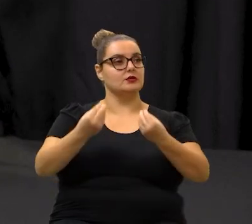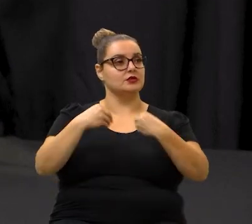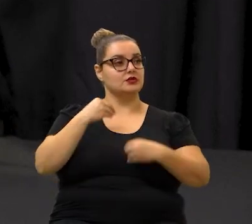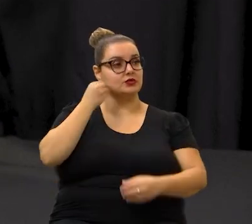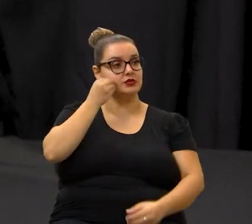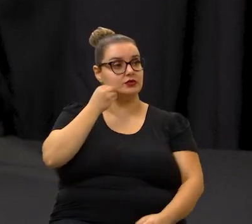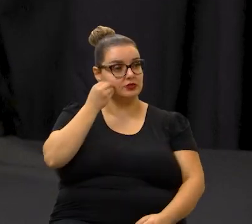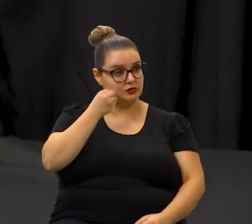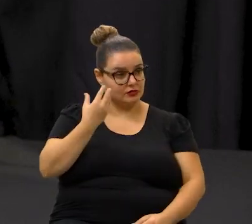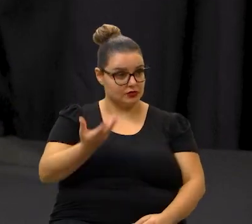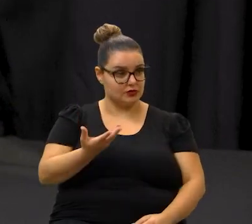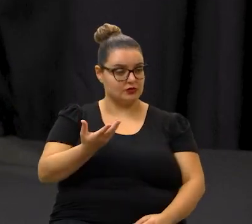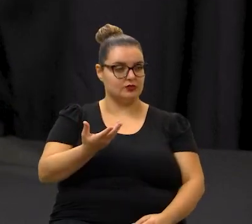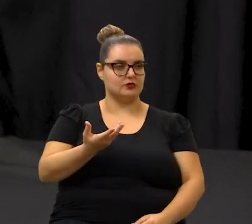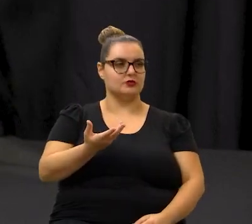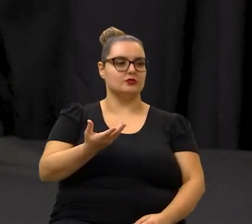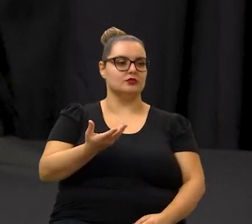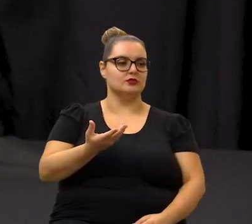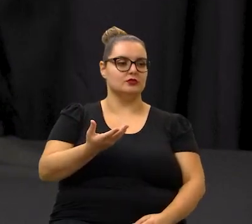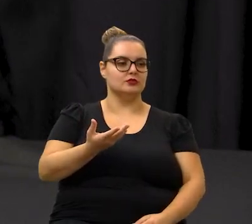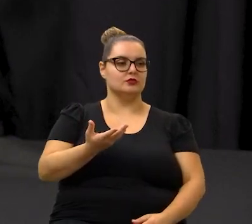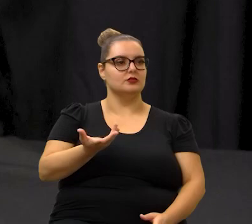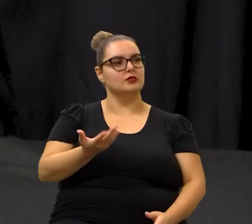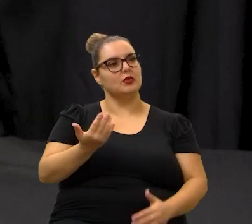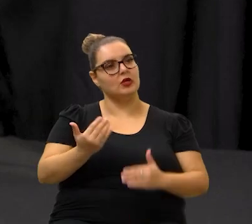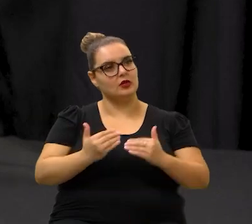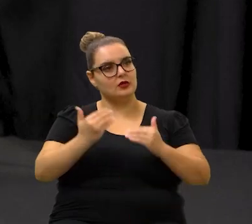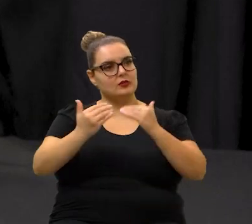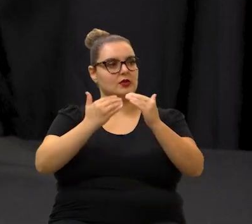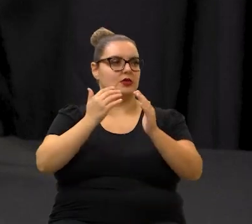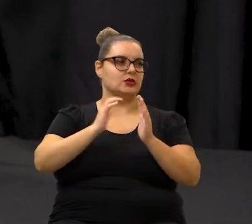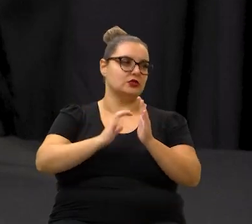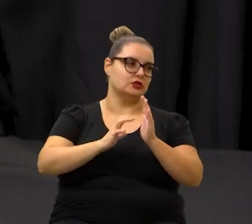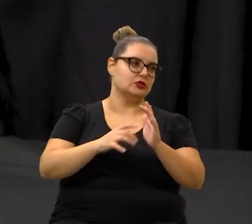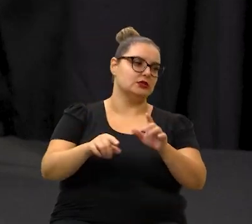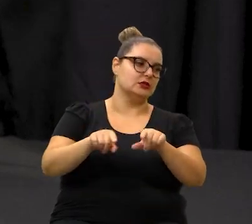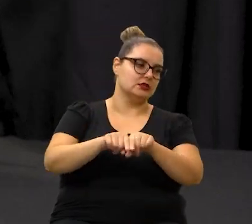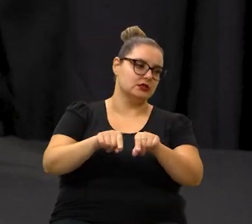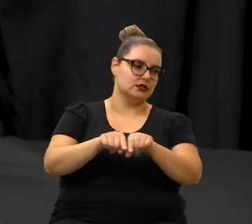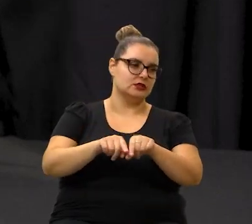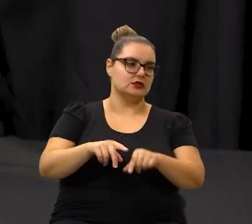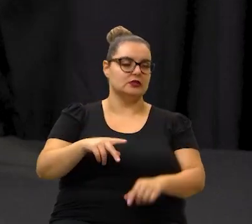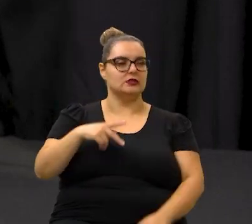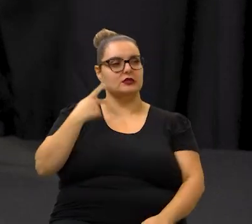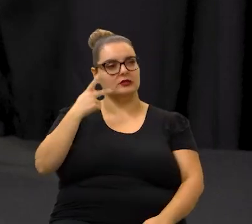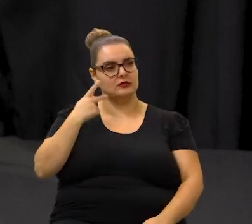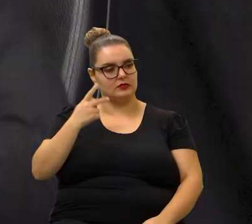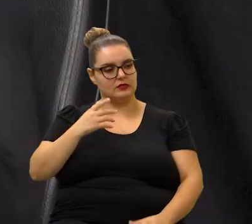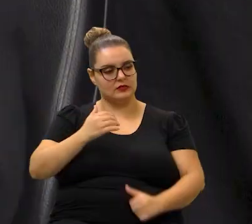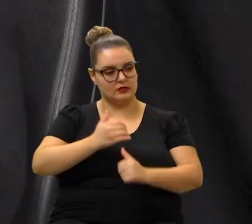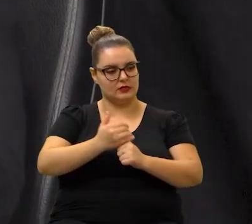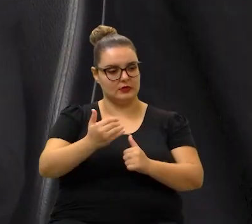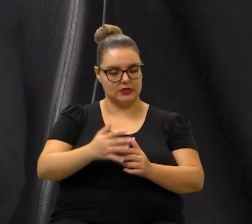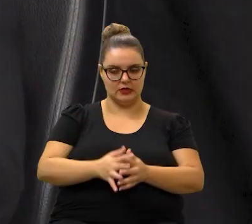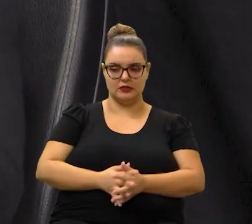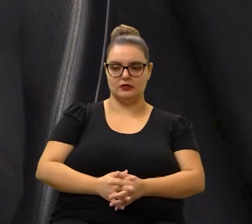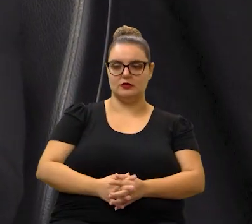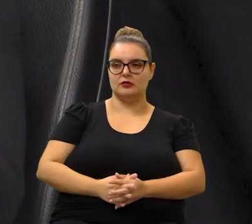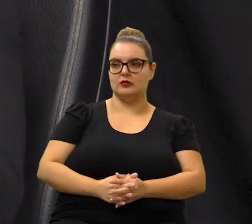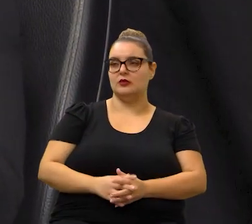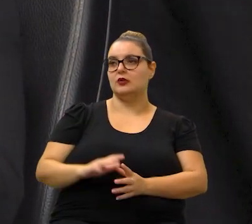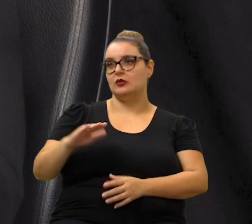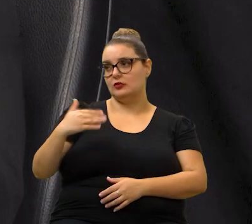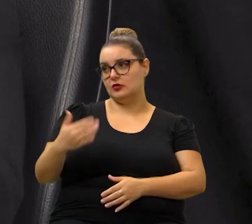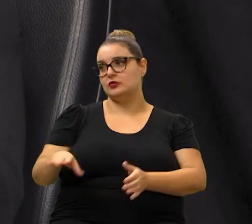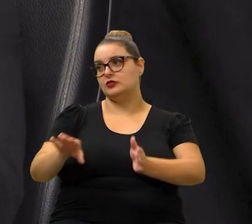como experiência na na questão da construção partidária e também da vereança sim logo quando eu